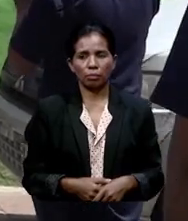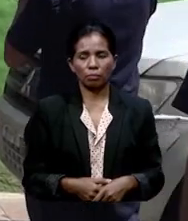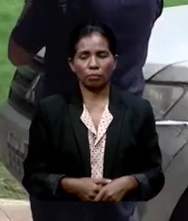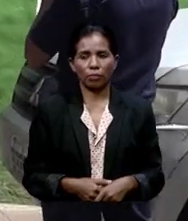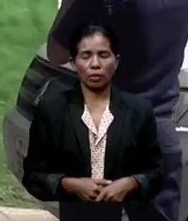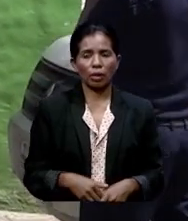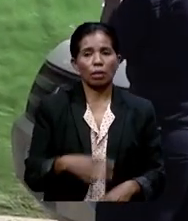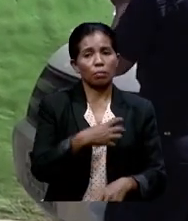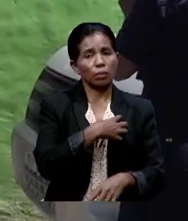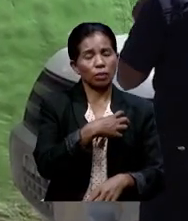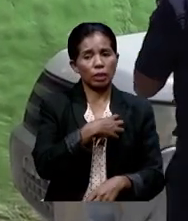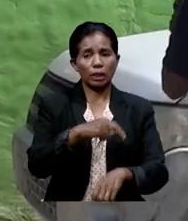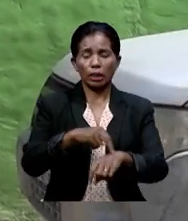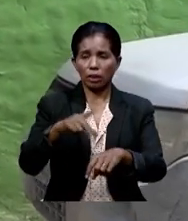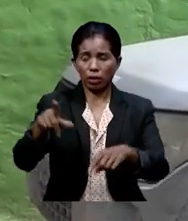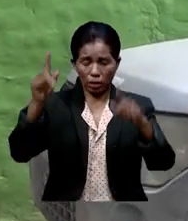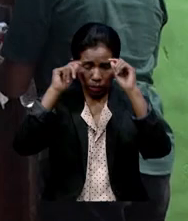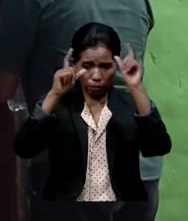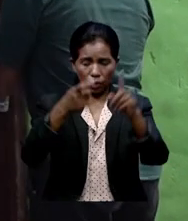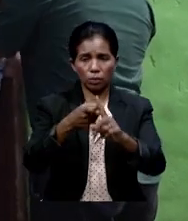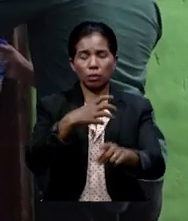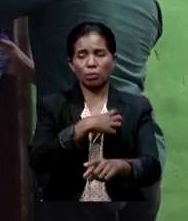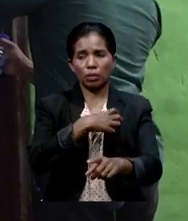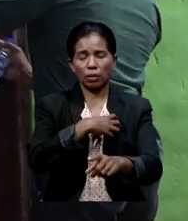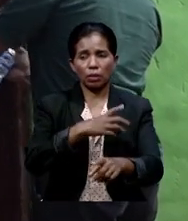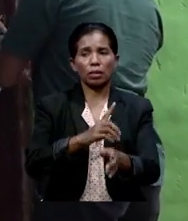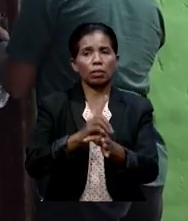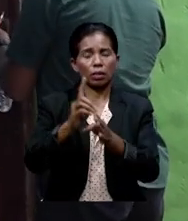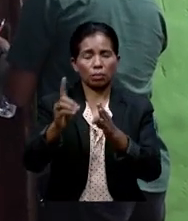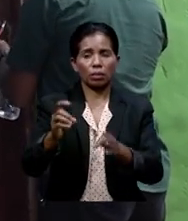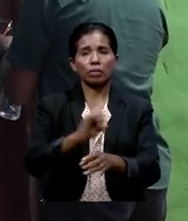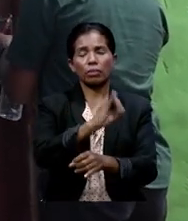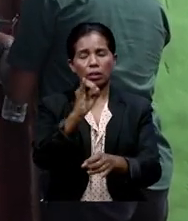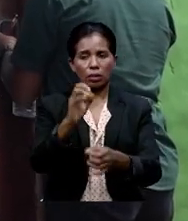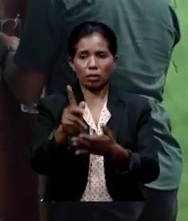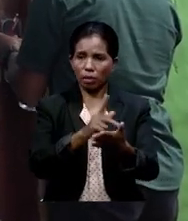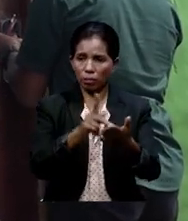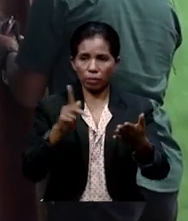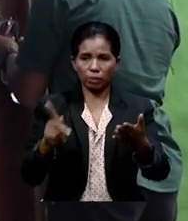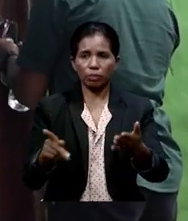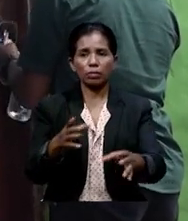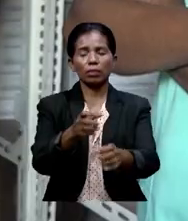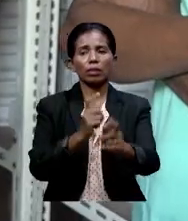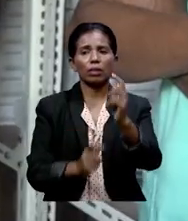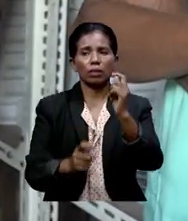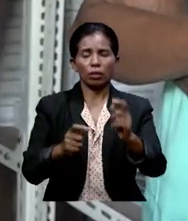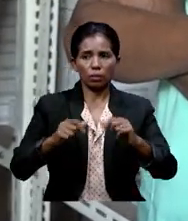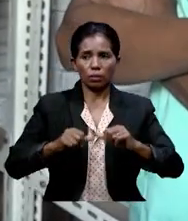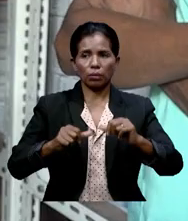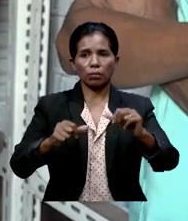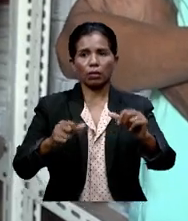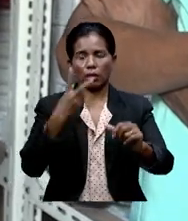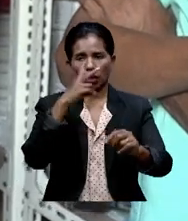Polícia Nacional Timor-Leste e Rússia Polícia Departamento de Investigação Criminal Nacional executa mandado tribunal onde continua a